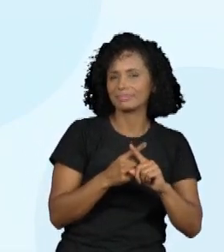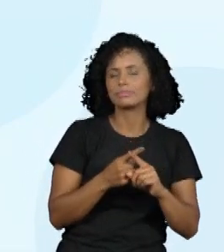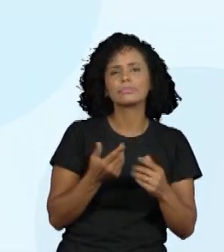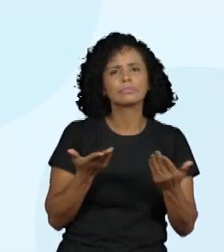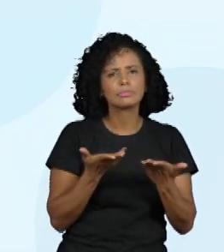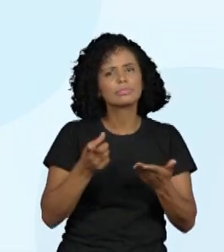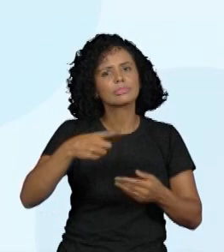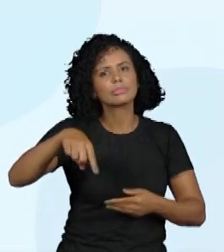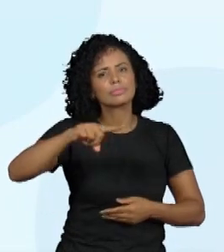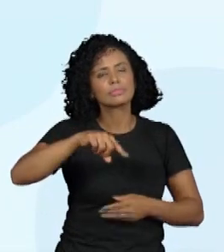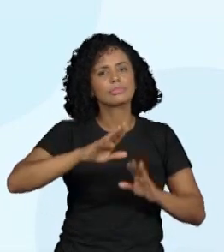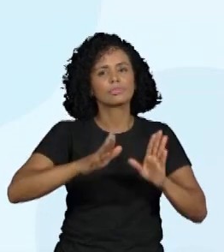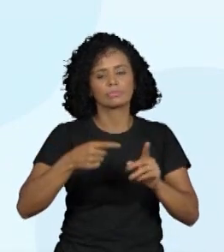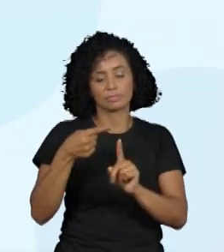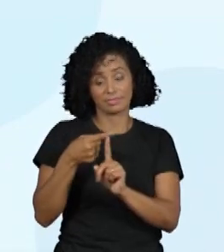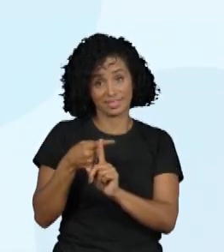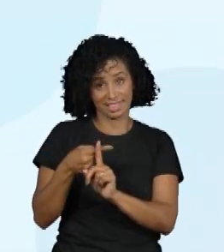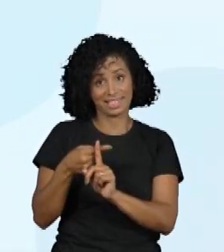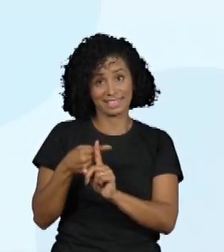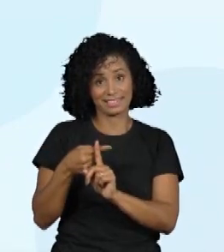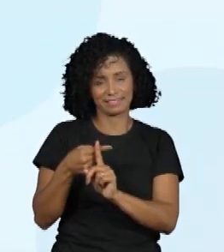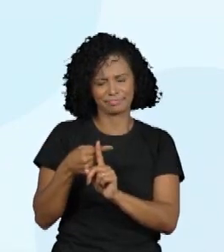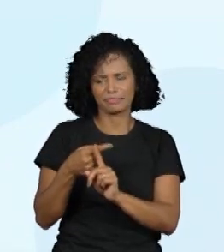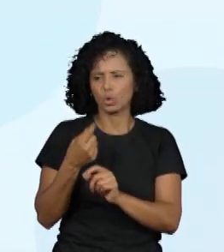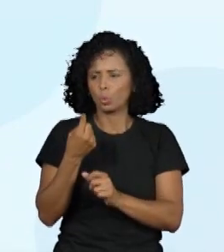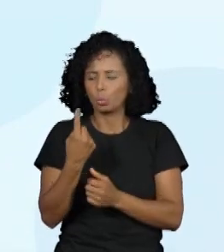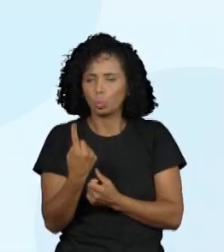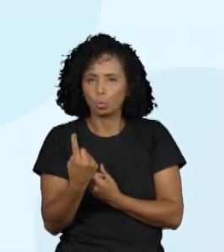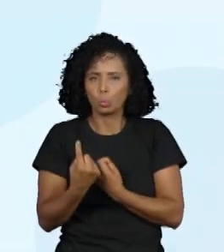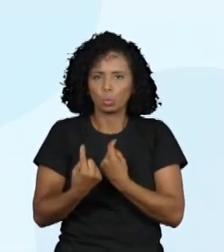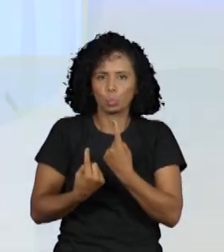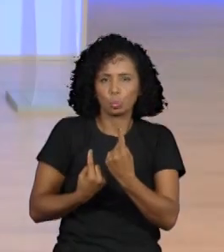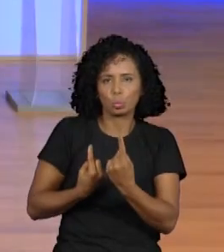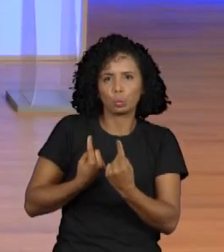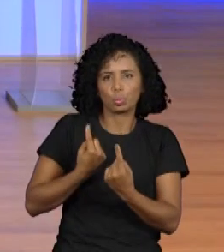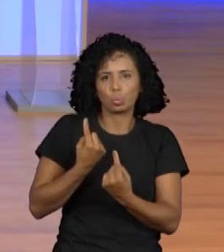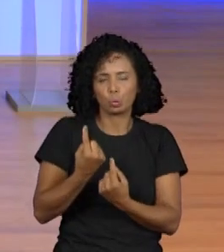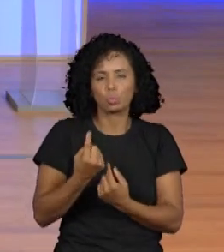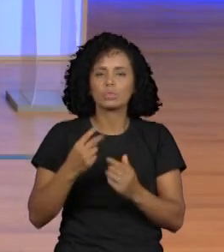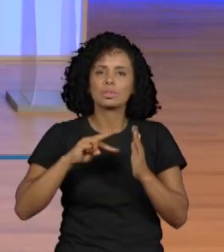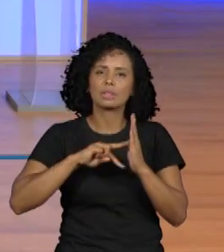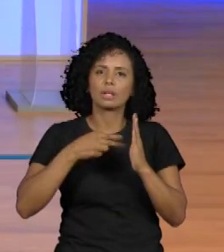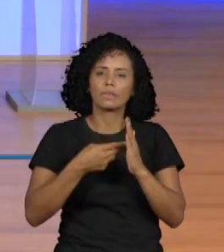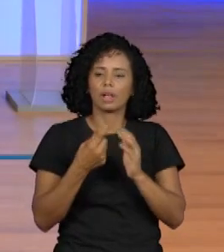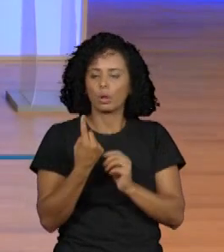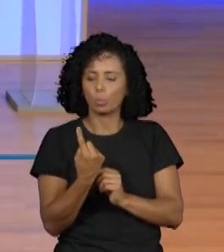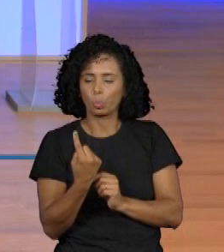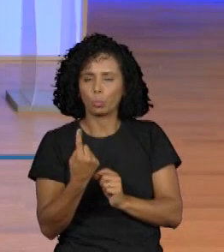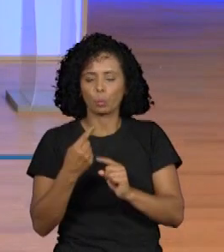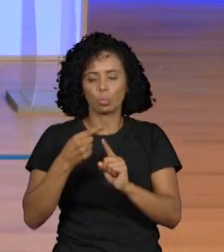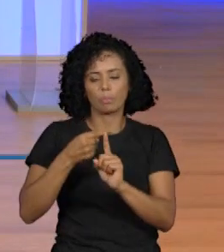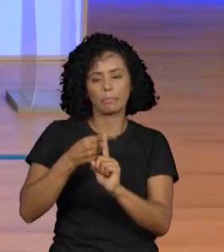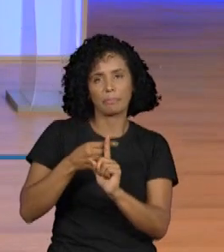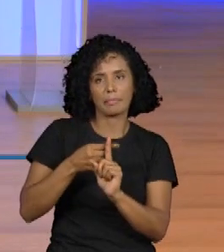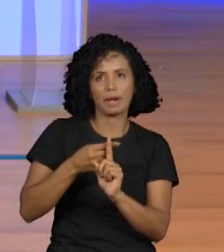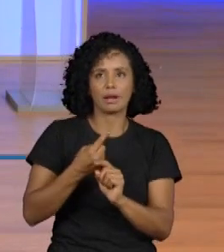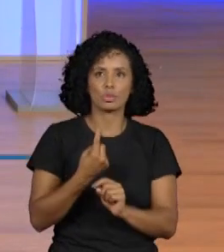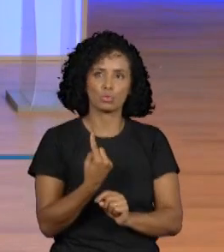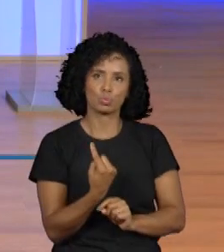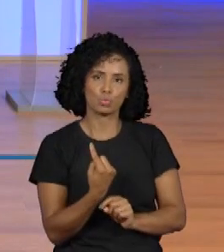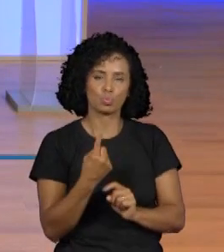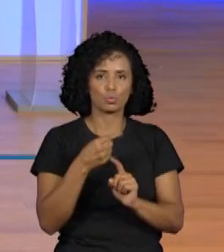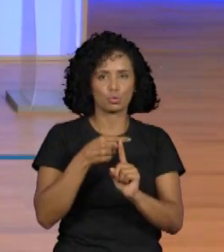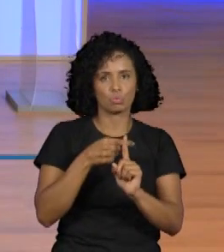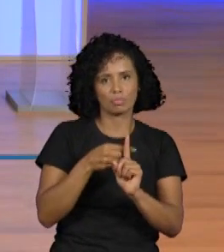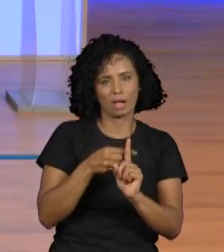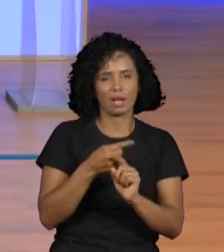na estratégia de contagem, quando contamos de 1 em 1, fomos acrescentando, e também fizemos uma multiplicação,